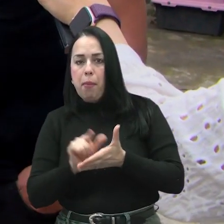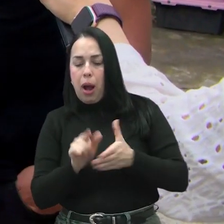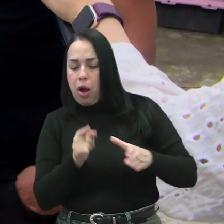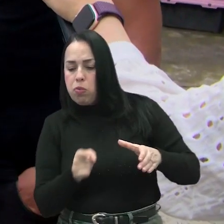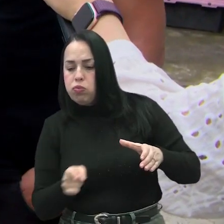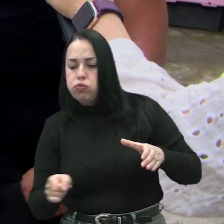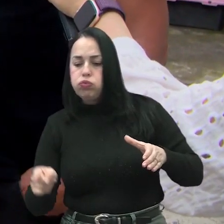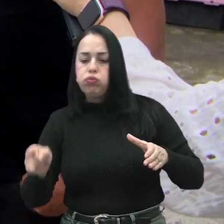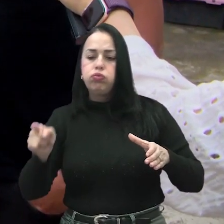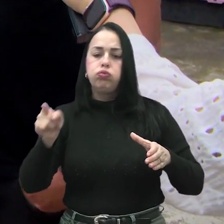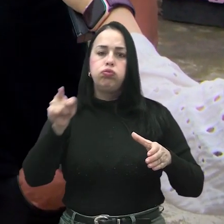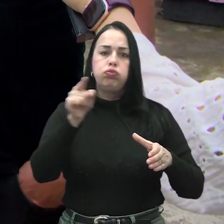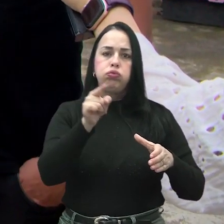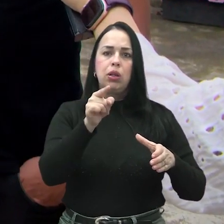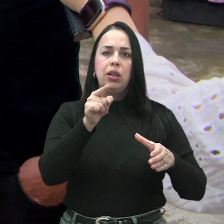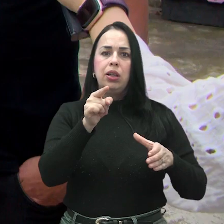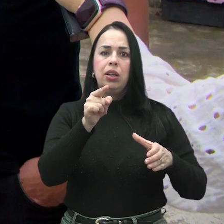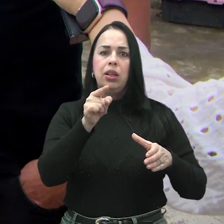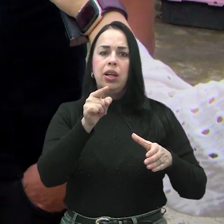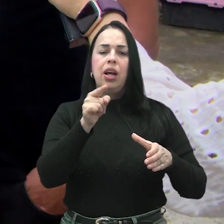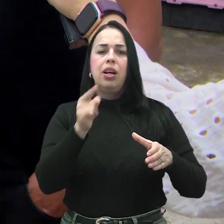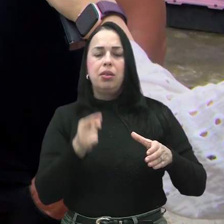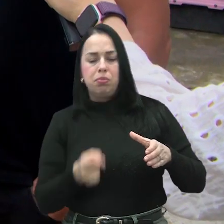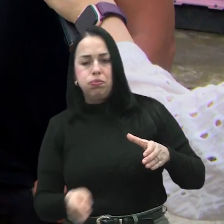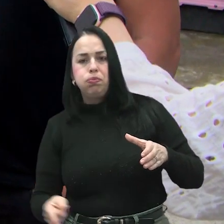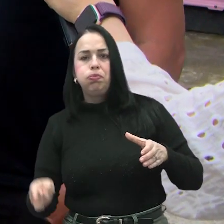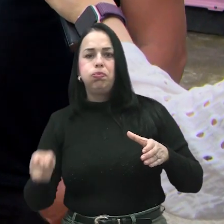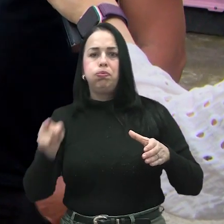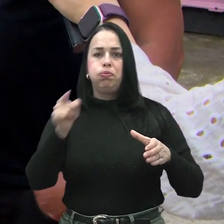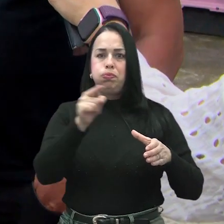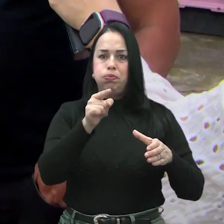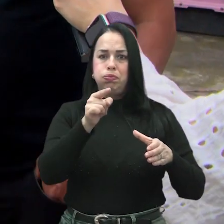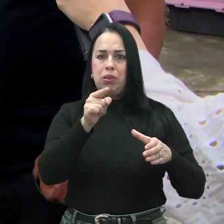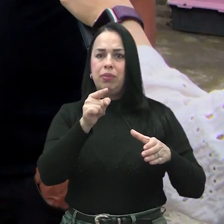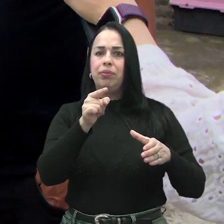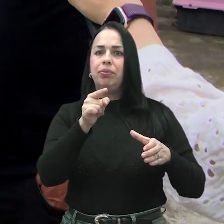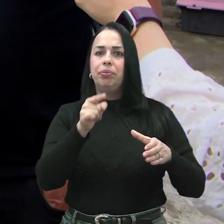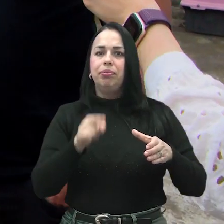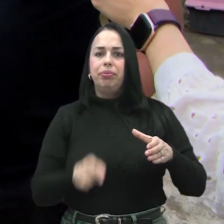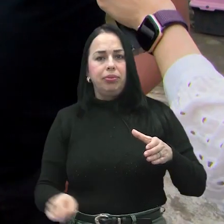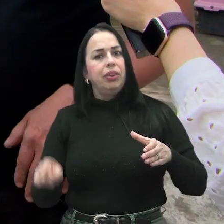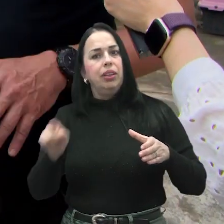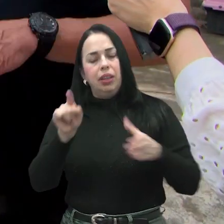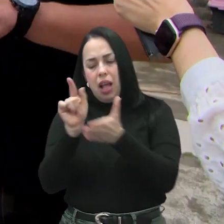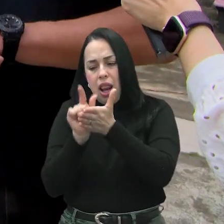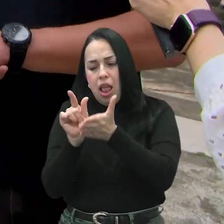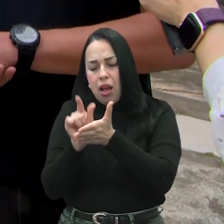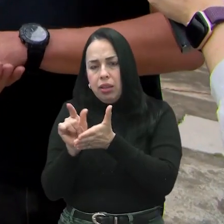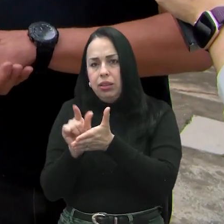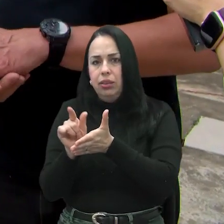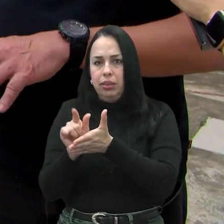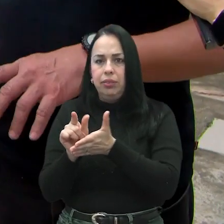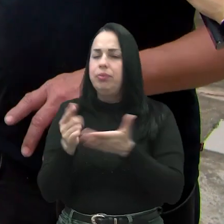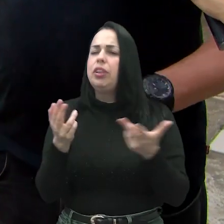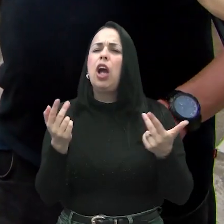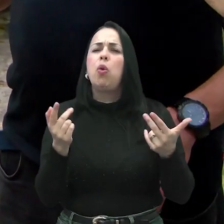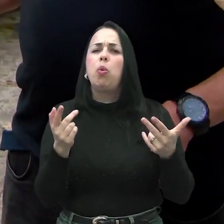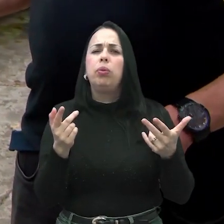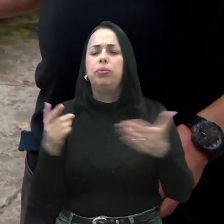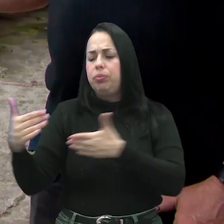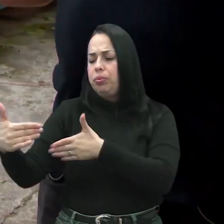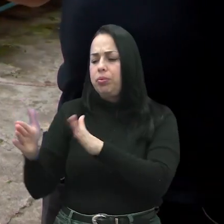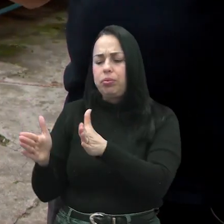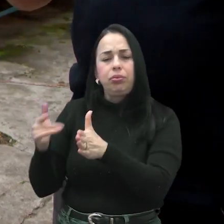que sobram. Passam por 2 decantadores e vão para um poço, onde tem uma bomba, tipo uma bomba de aquário,